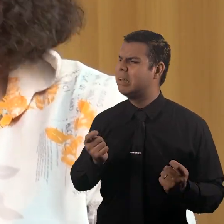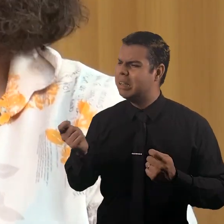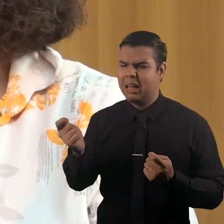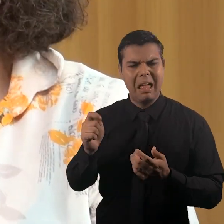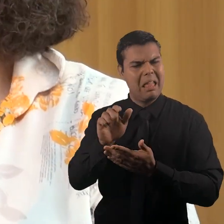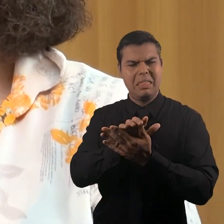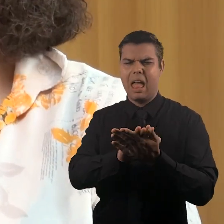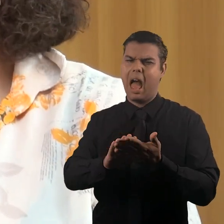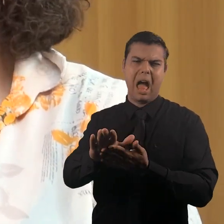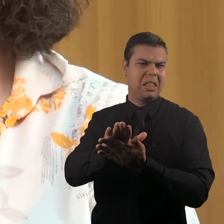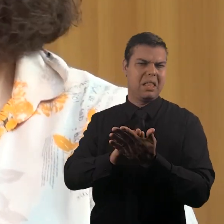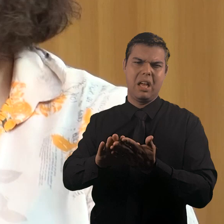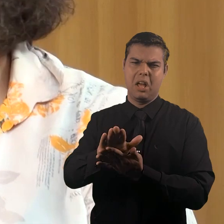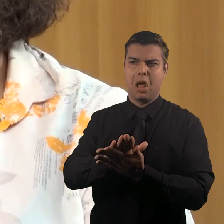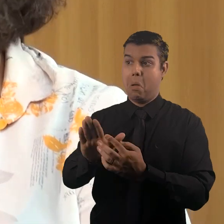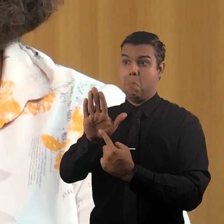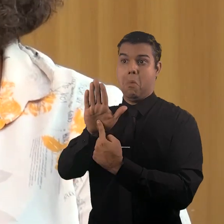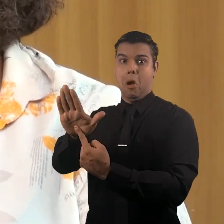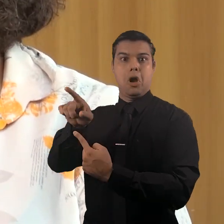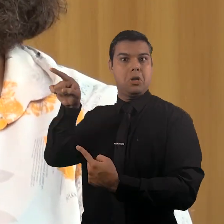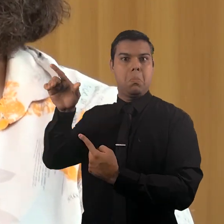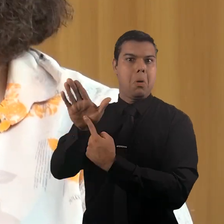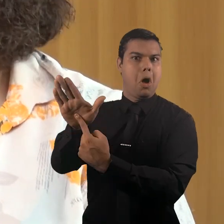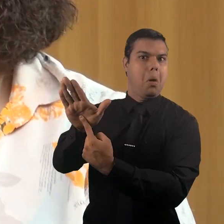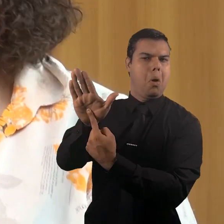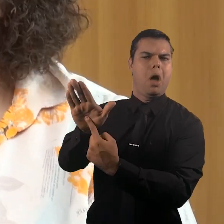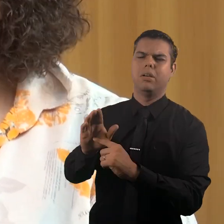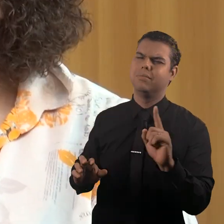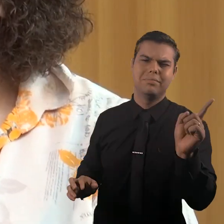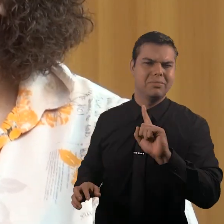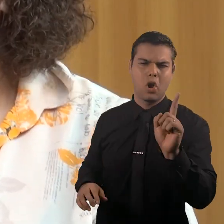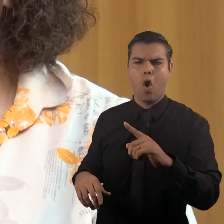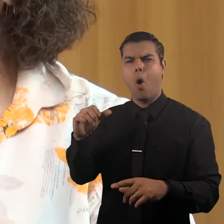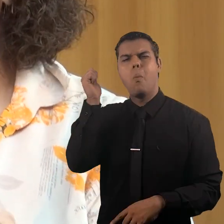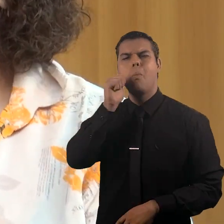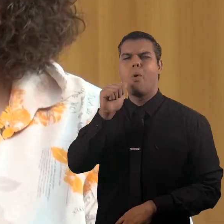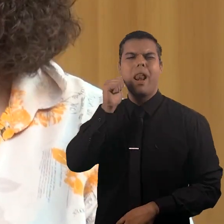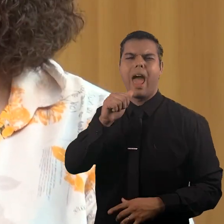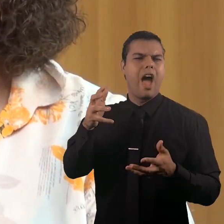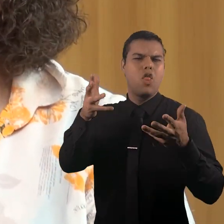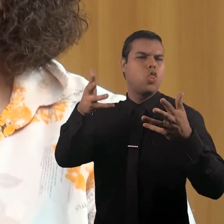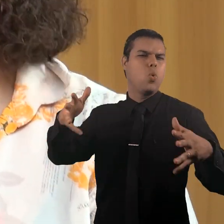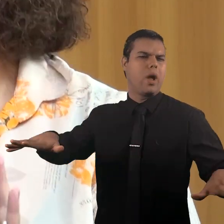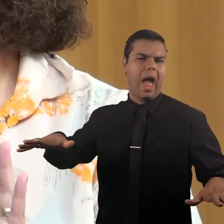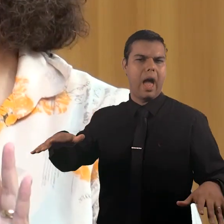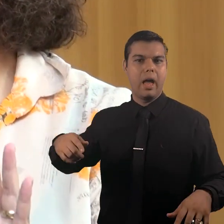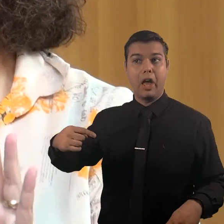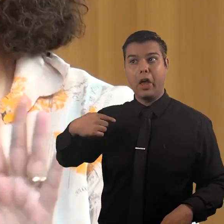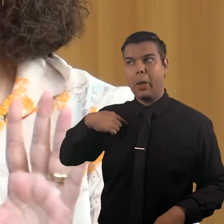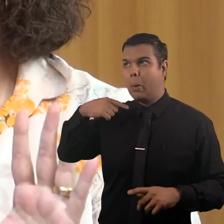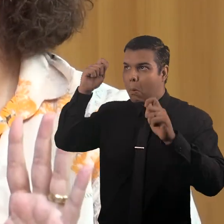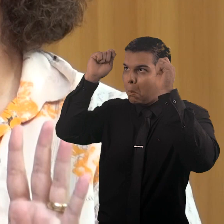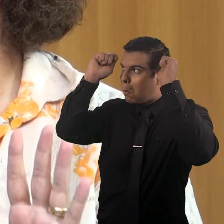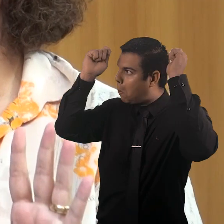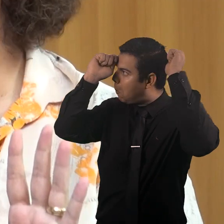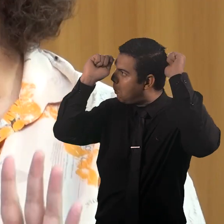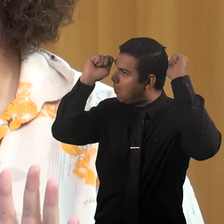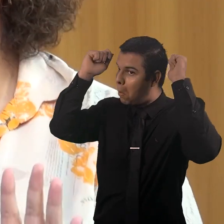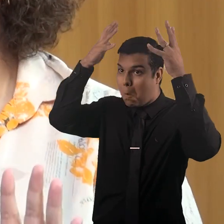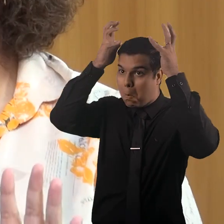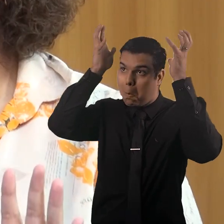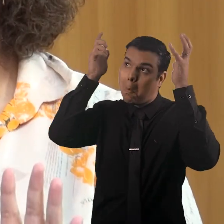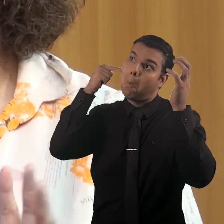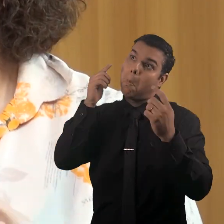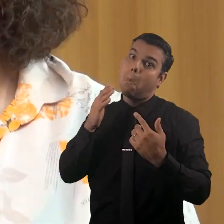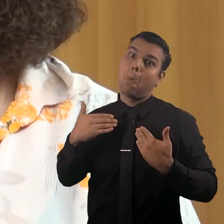é inegociável. Nós não vamos expor o paciente, porque mulher nenhuma quer ter a sua foto na rede dizendo eu estou de peruca. Essa é